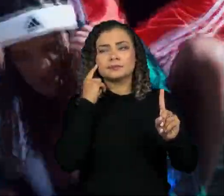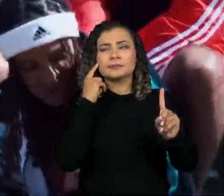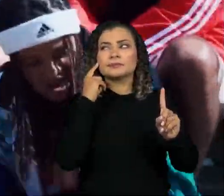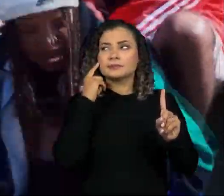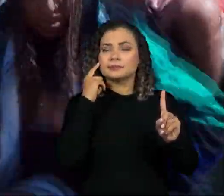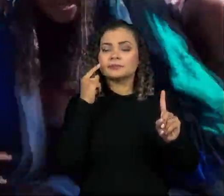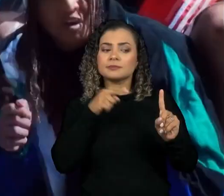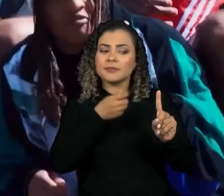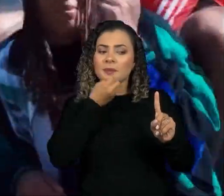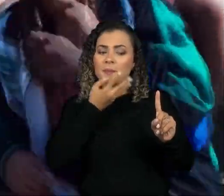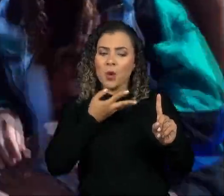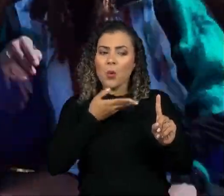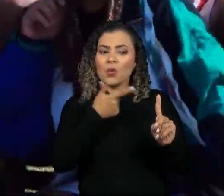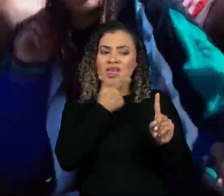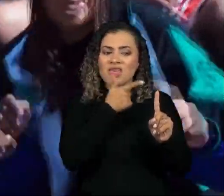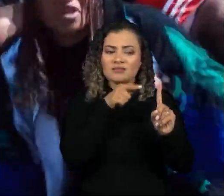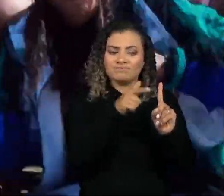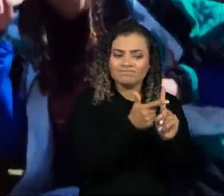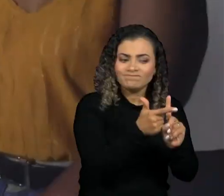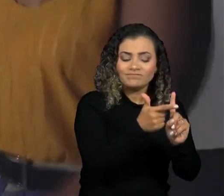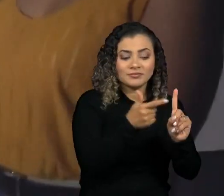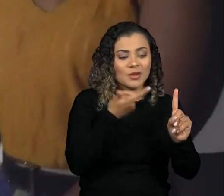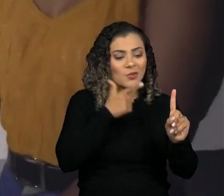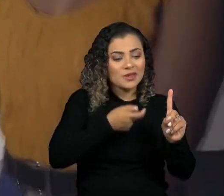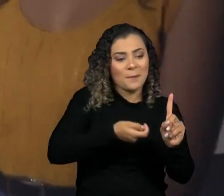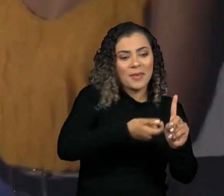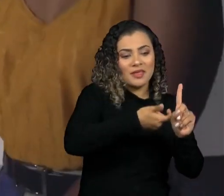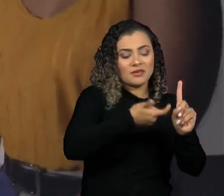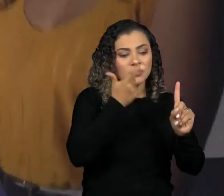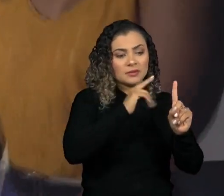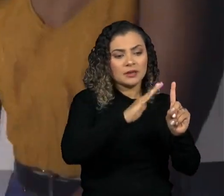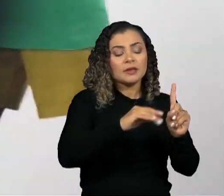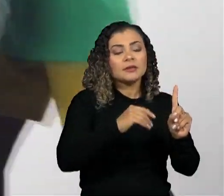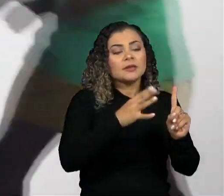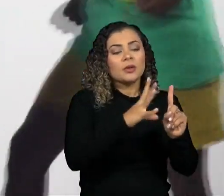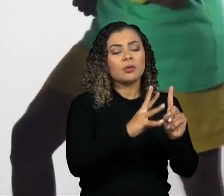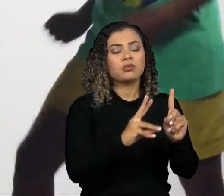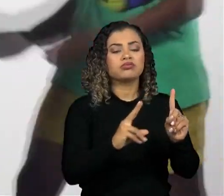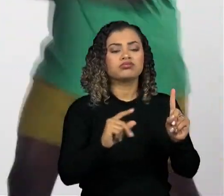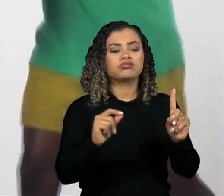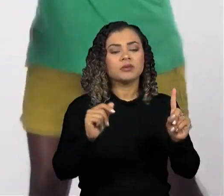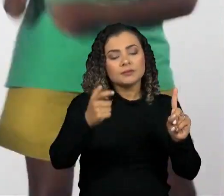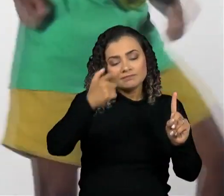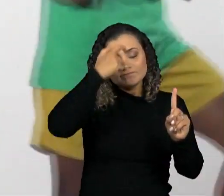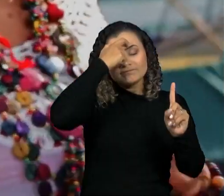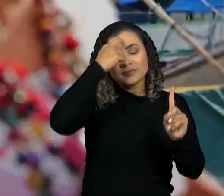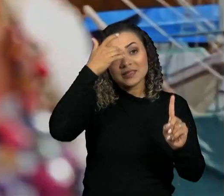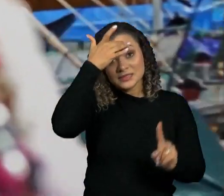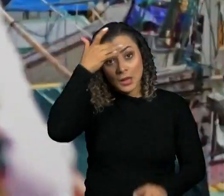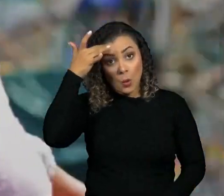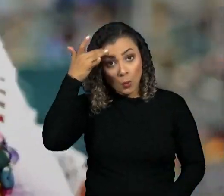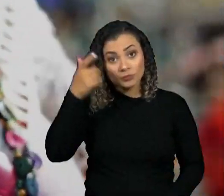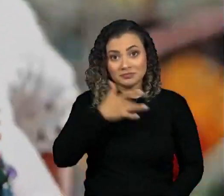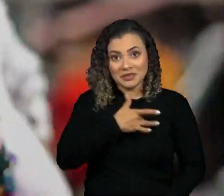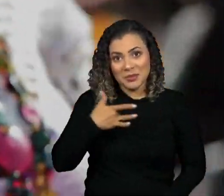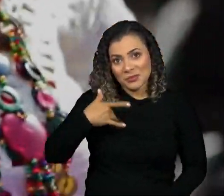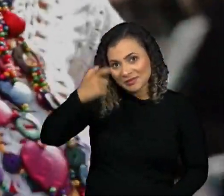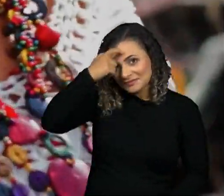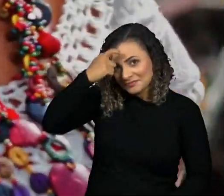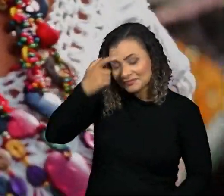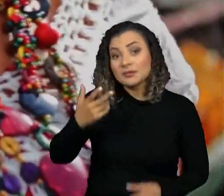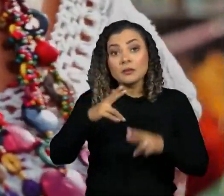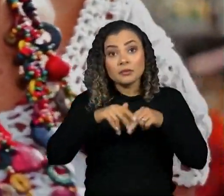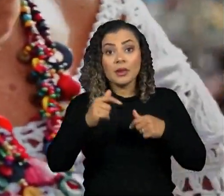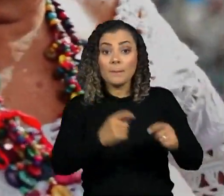se beneficiar desse método, entre outros, de cuidados de saúde mental. Os benefícios do riso são